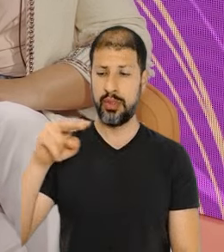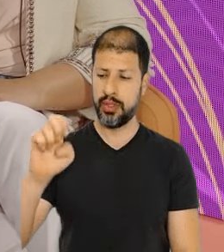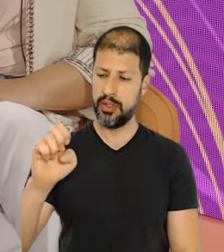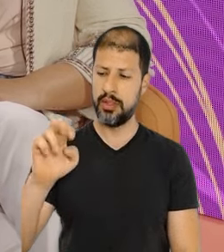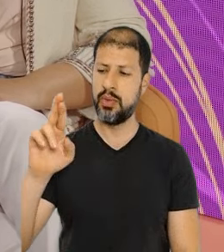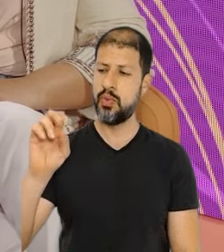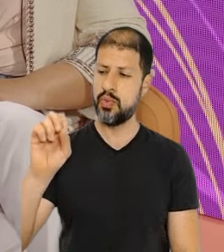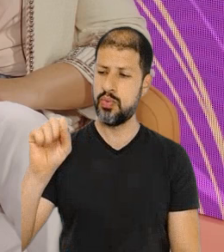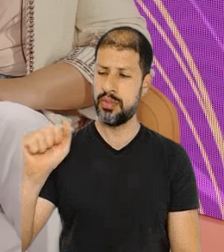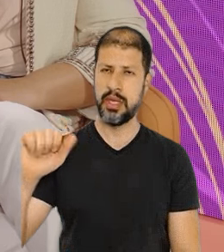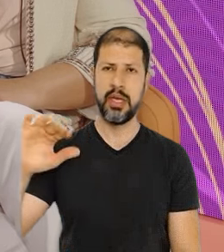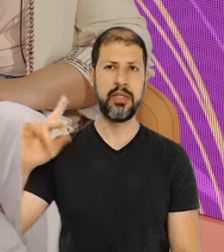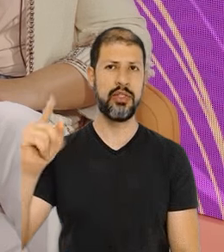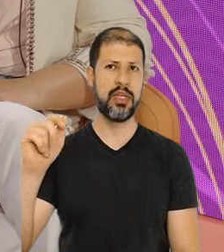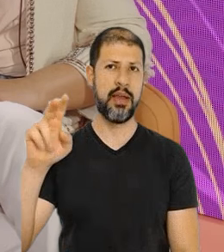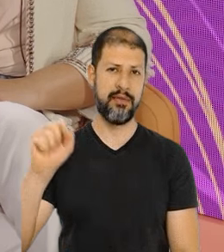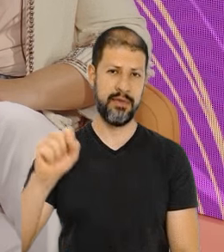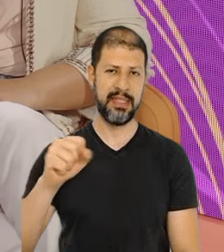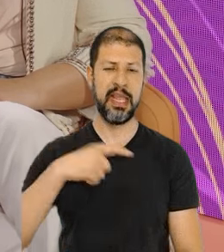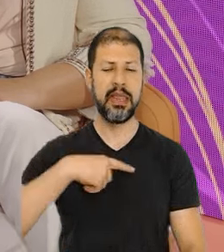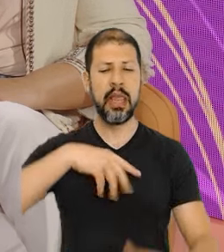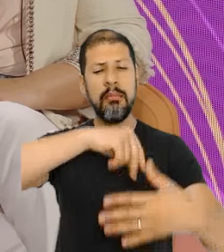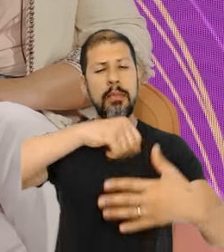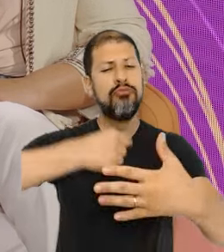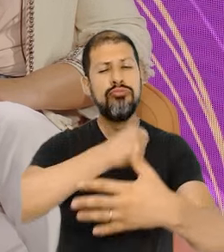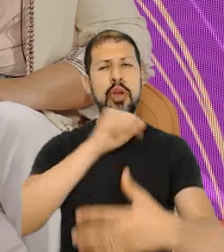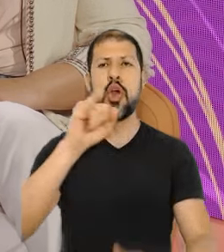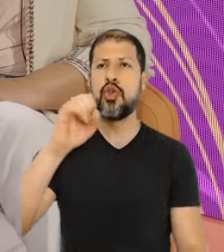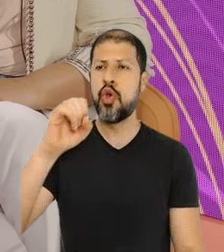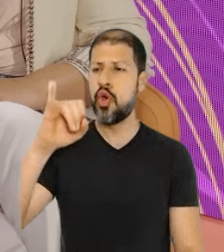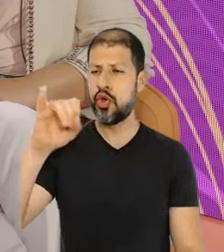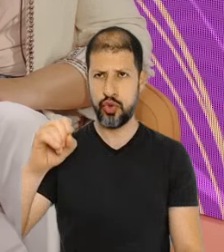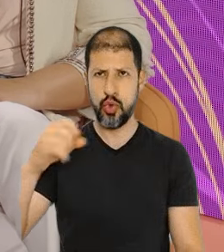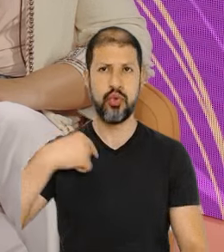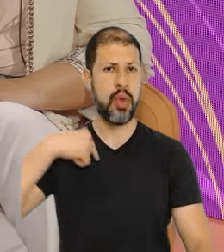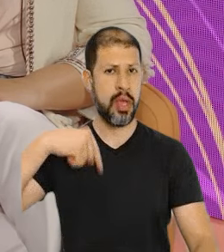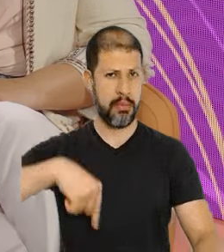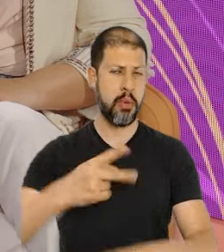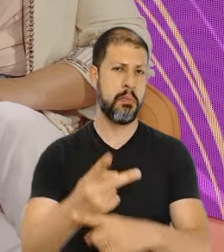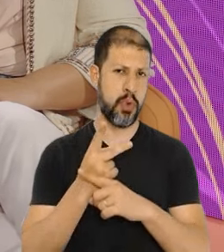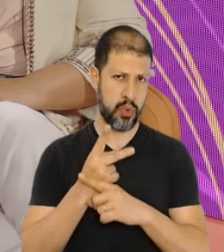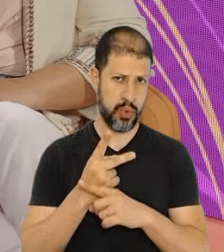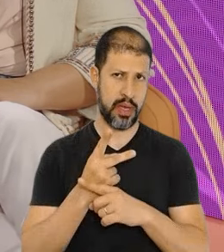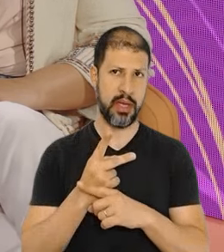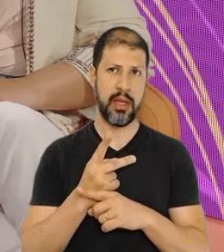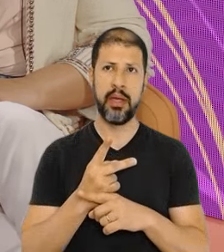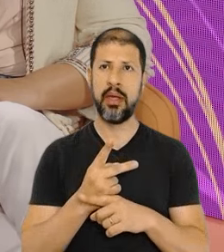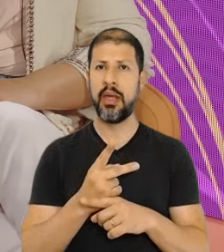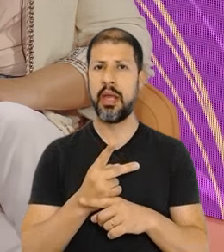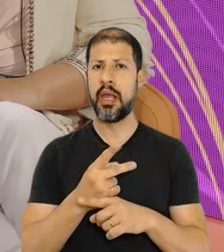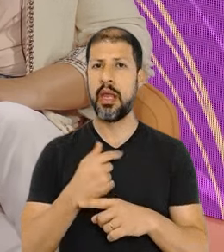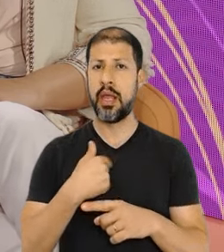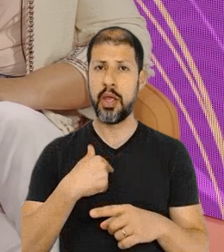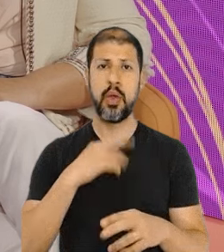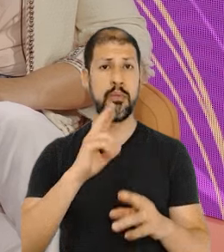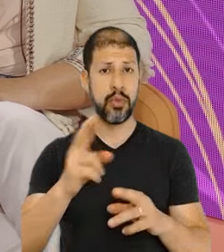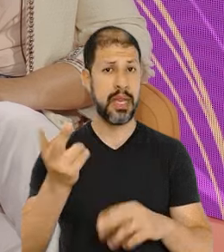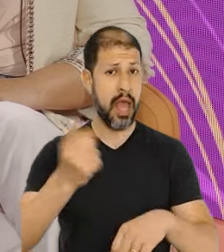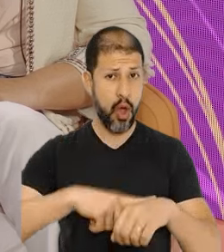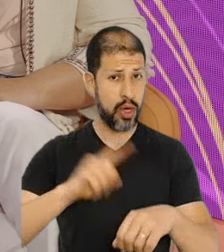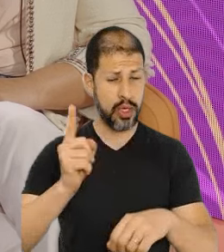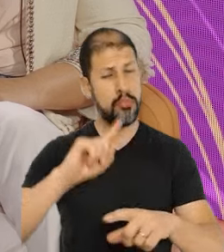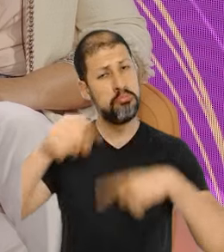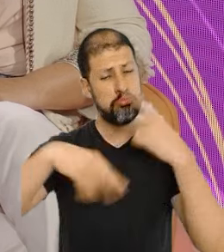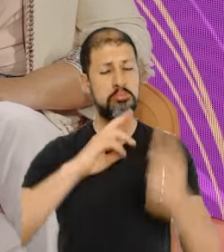chaves do tempero da Yo eu tô aqui podem me procurar se não for Se eu não puder responder na hora eu